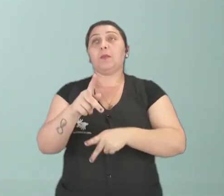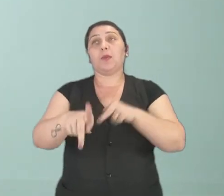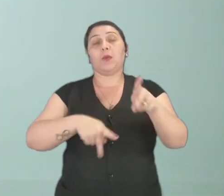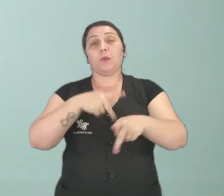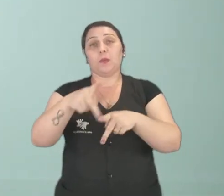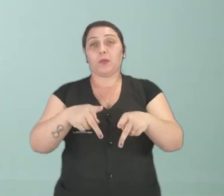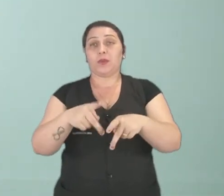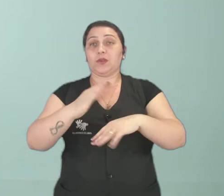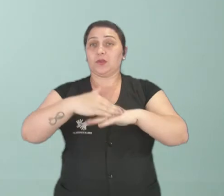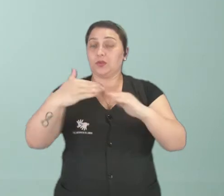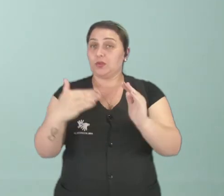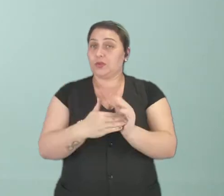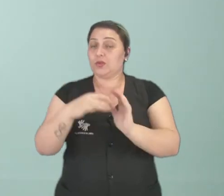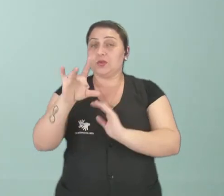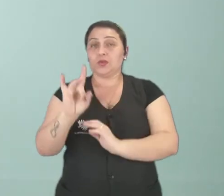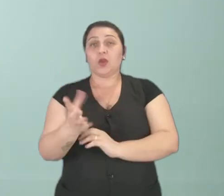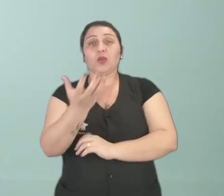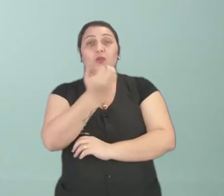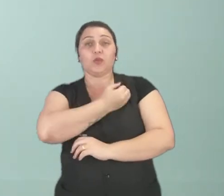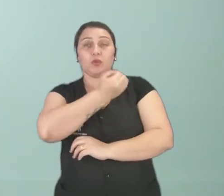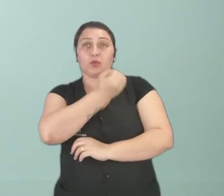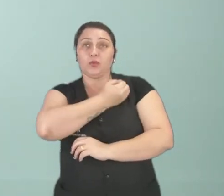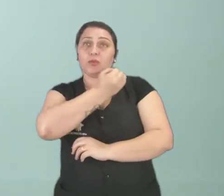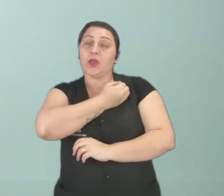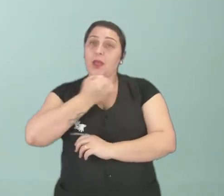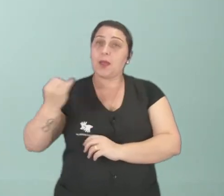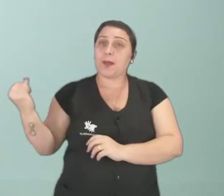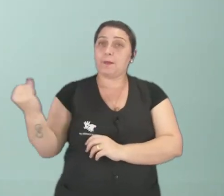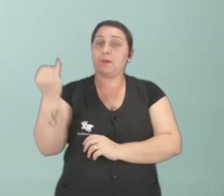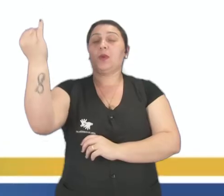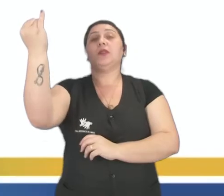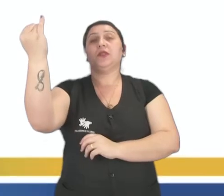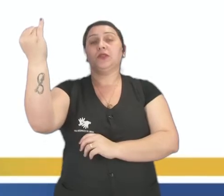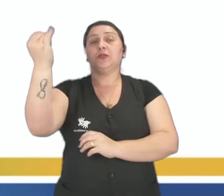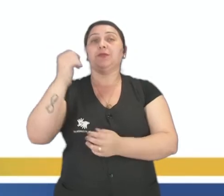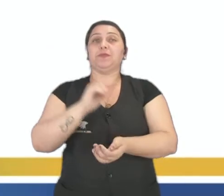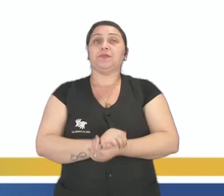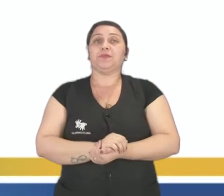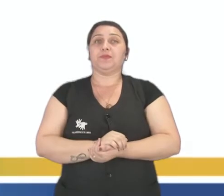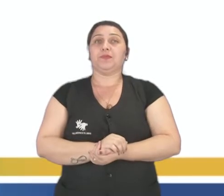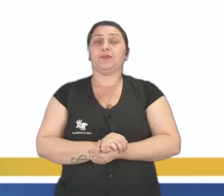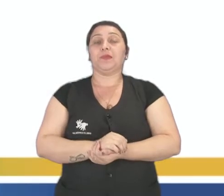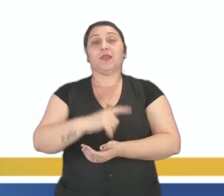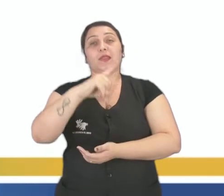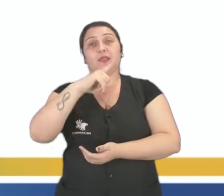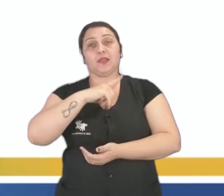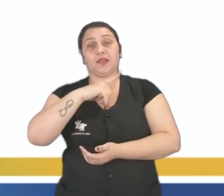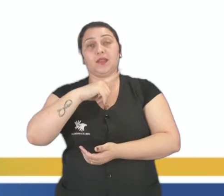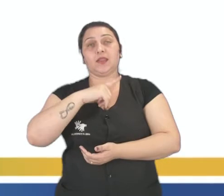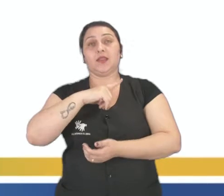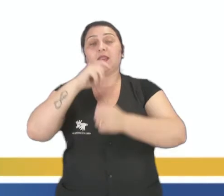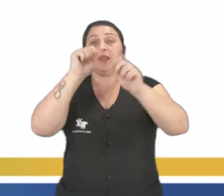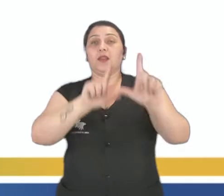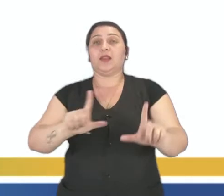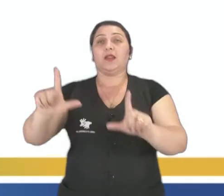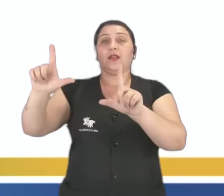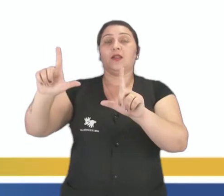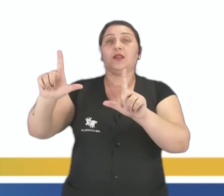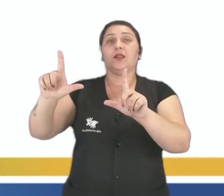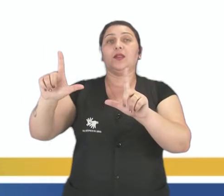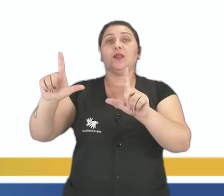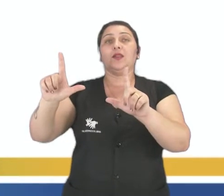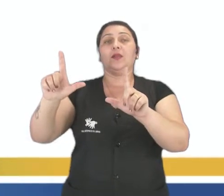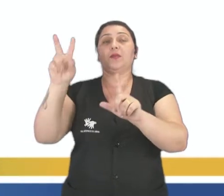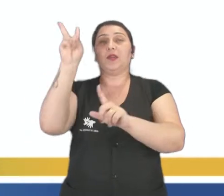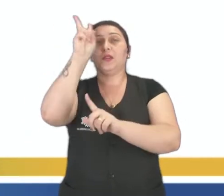como um todo. É apenas números. Então isso é importante levar em consideração. E aí temos aí na tela o caso do monumento